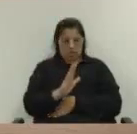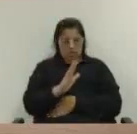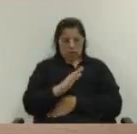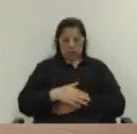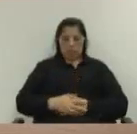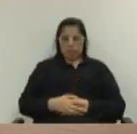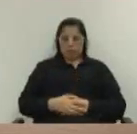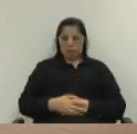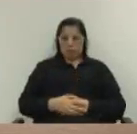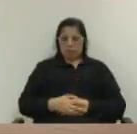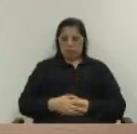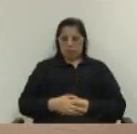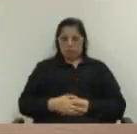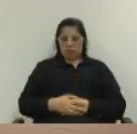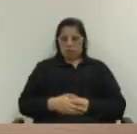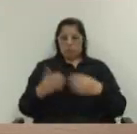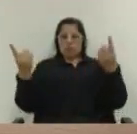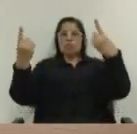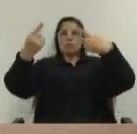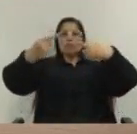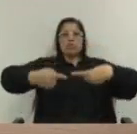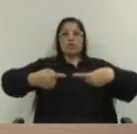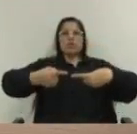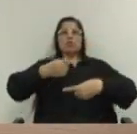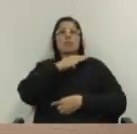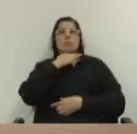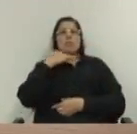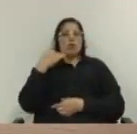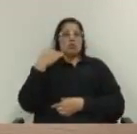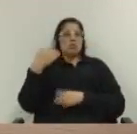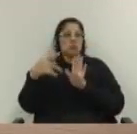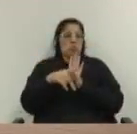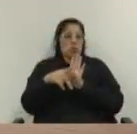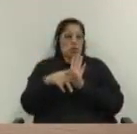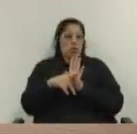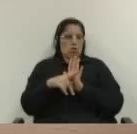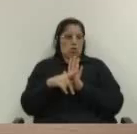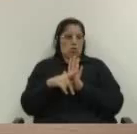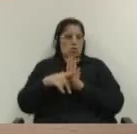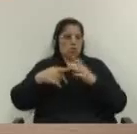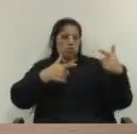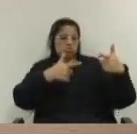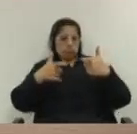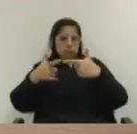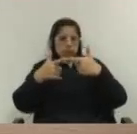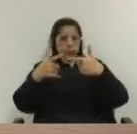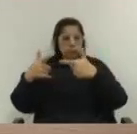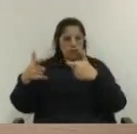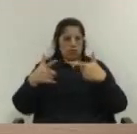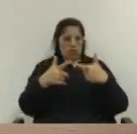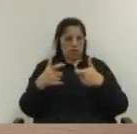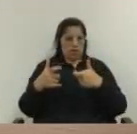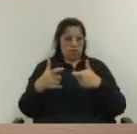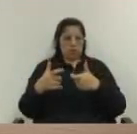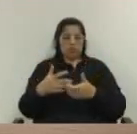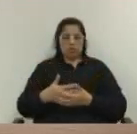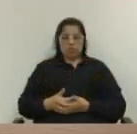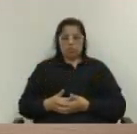constitucionalista, ao desafiar a morte nos combates encarniçados e mortíferos para o